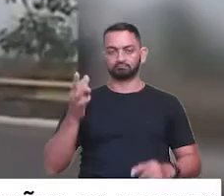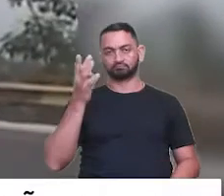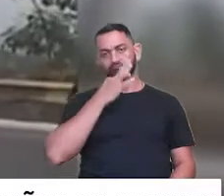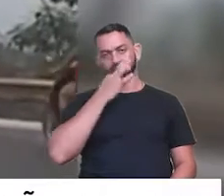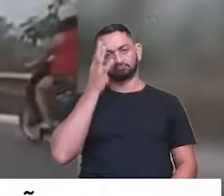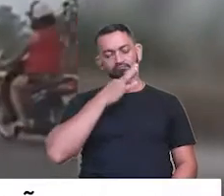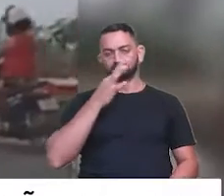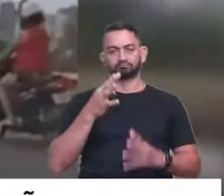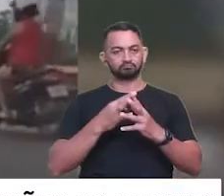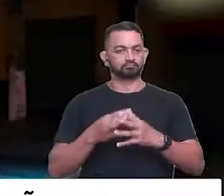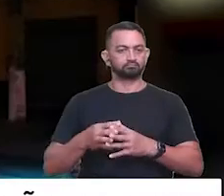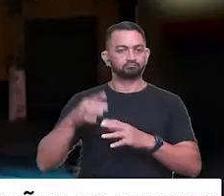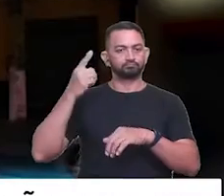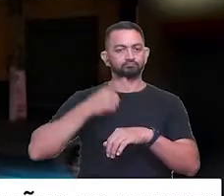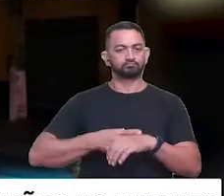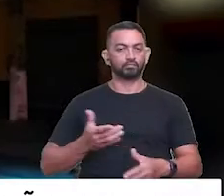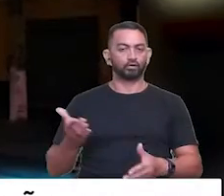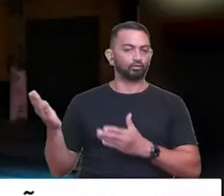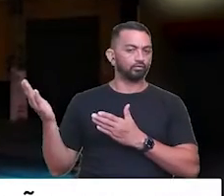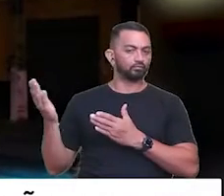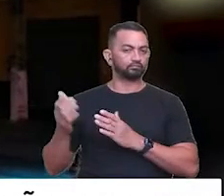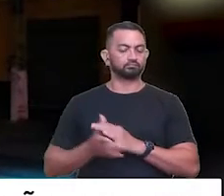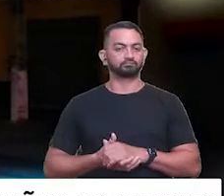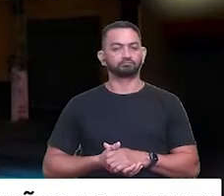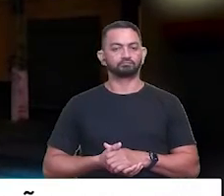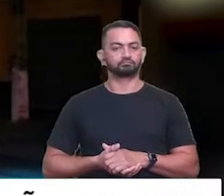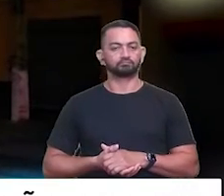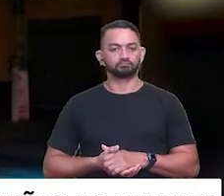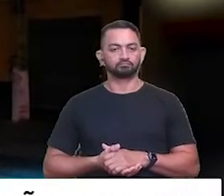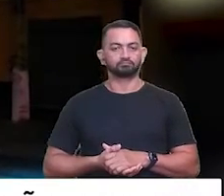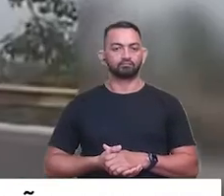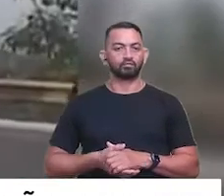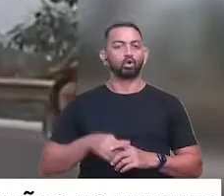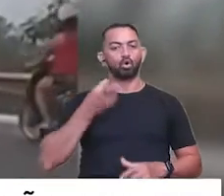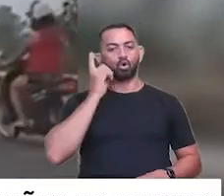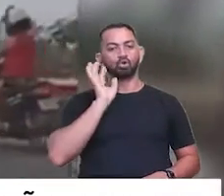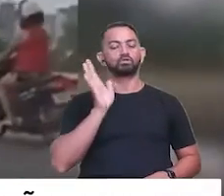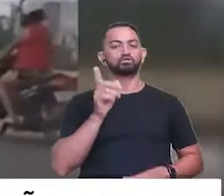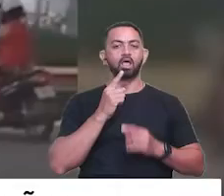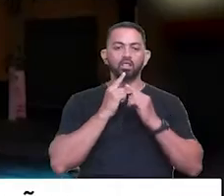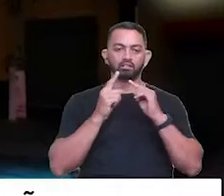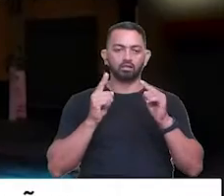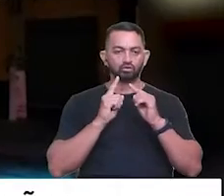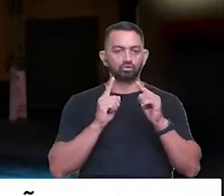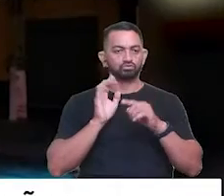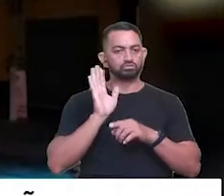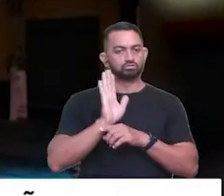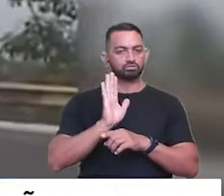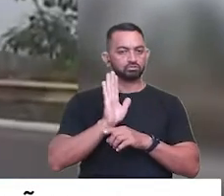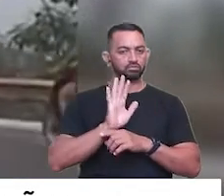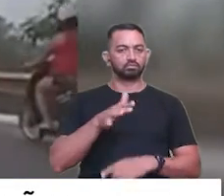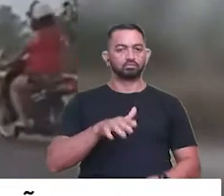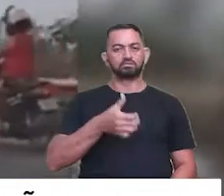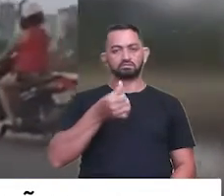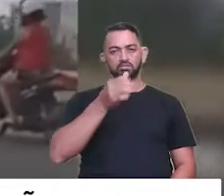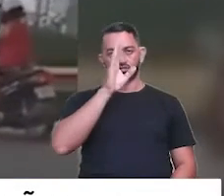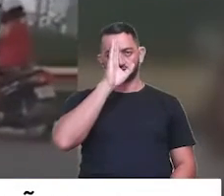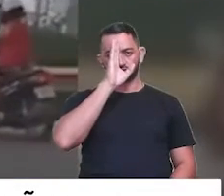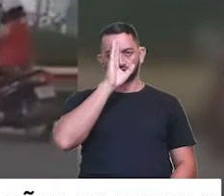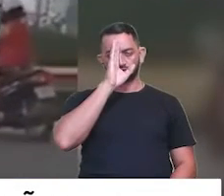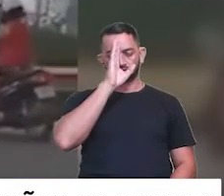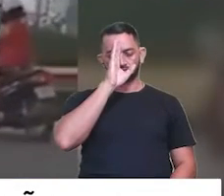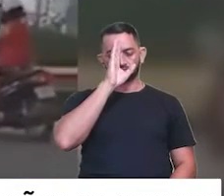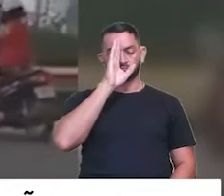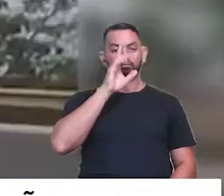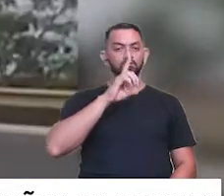alguns dias mas os veículos continua sendo flagrados passando no local né E aí ontem a gente recebeu a denúncia já no final da tarde por volta